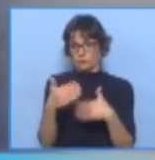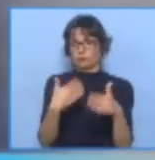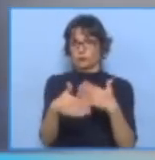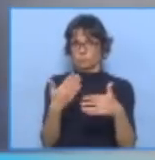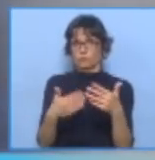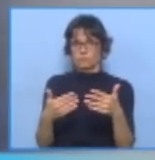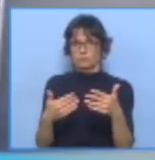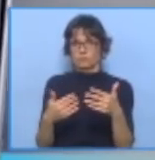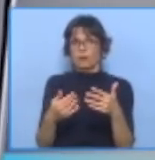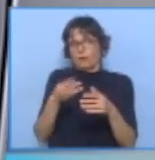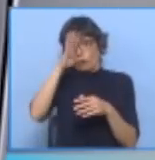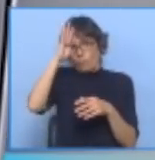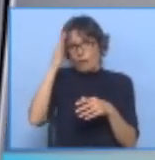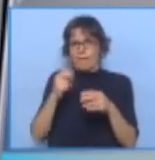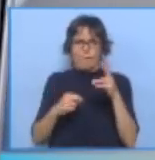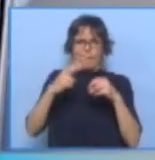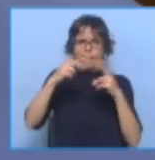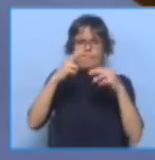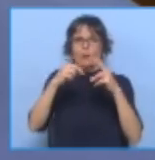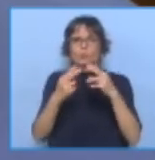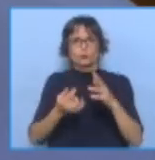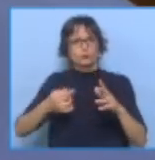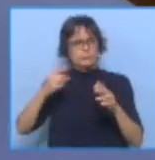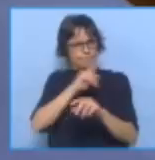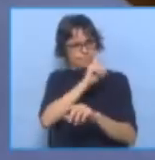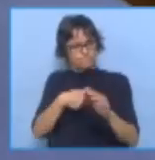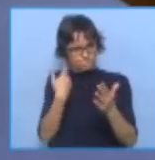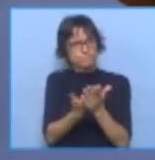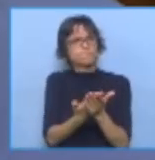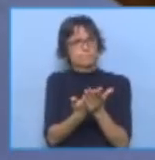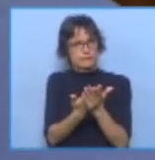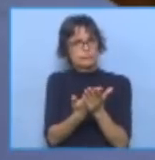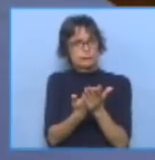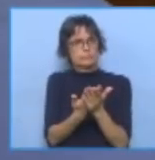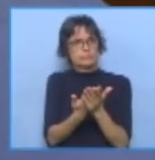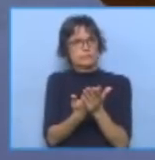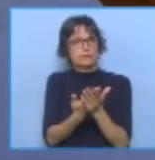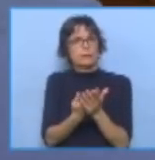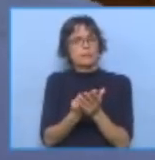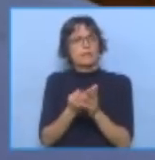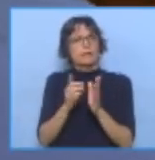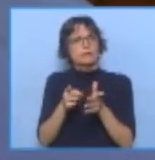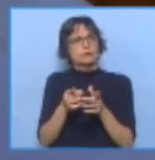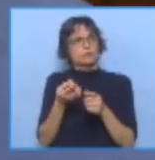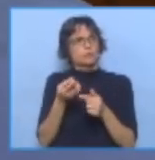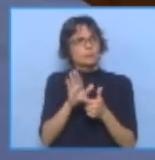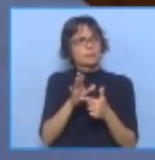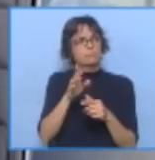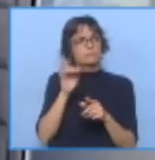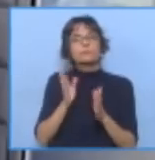um construtor destes gestos. E eles tornam-se necessários. É claro